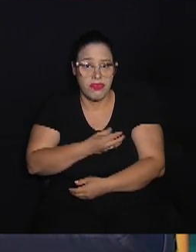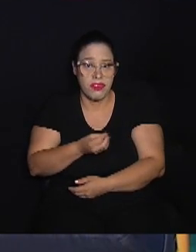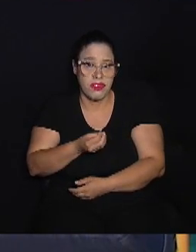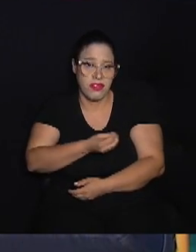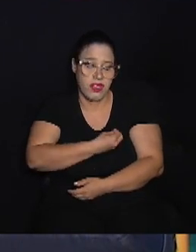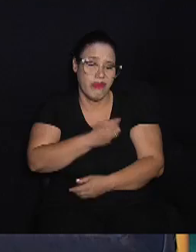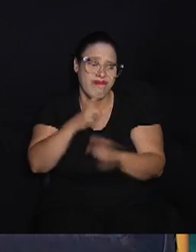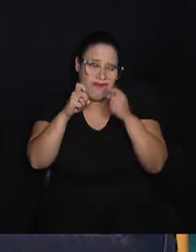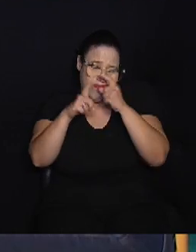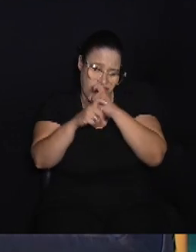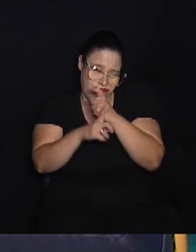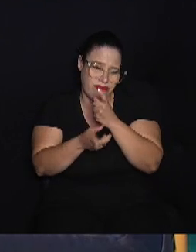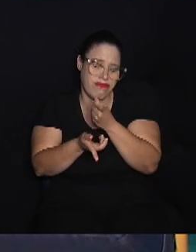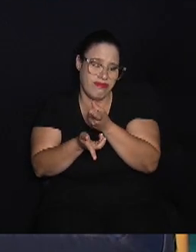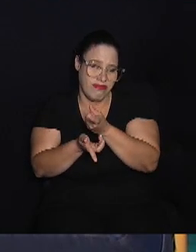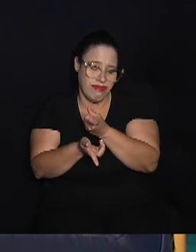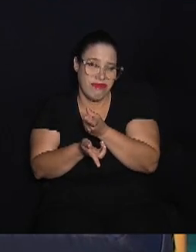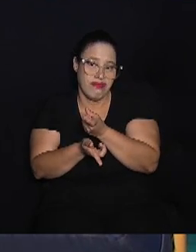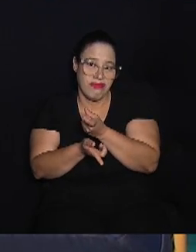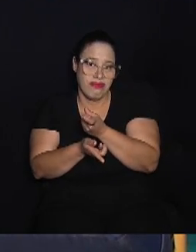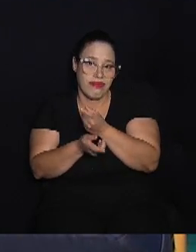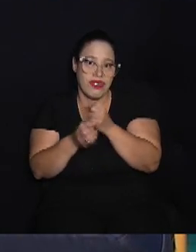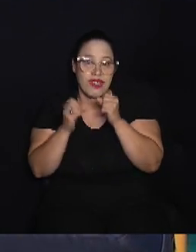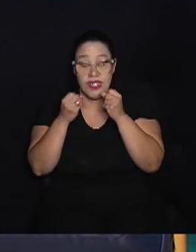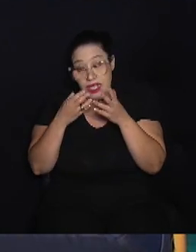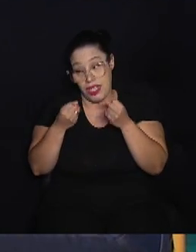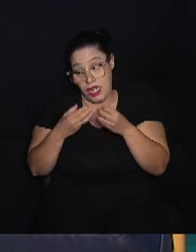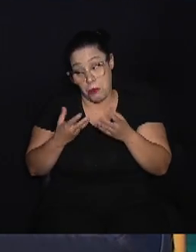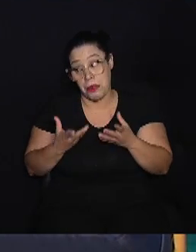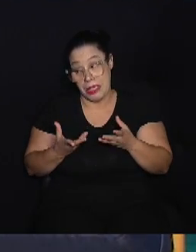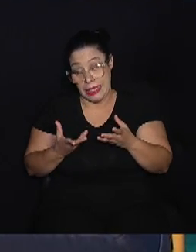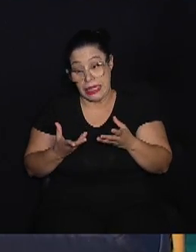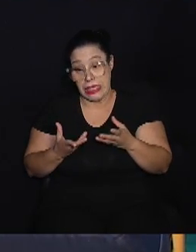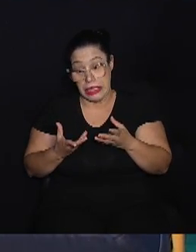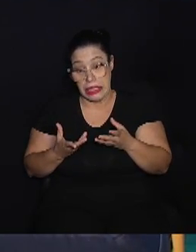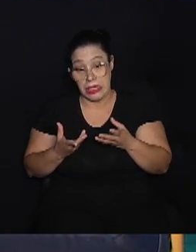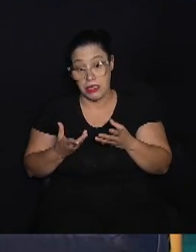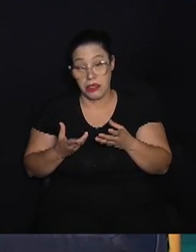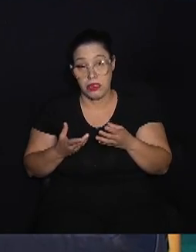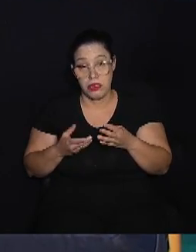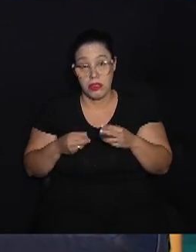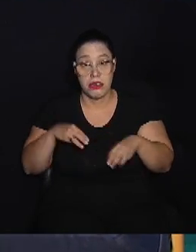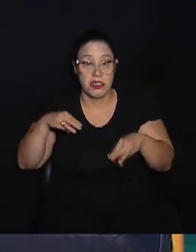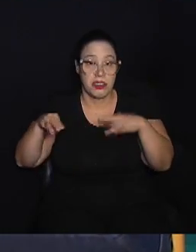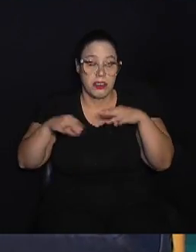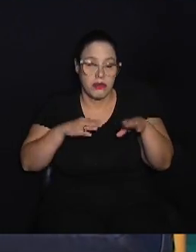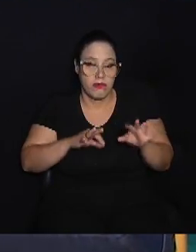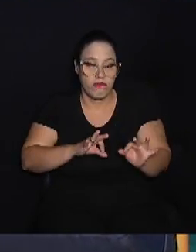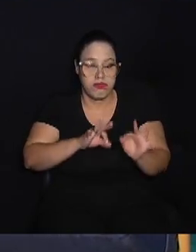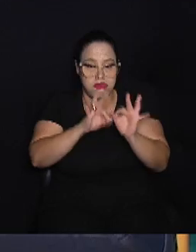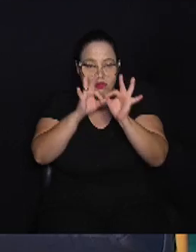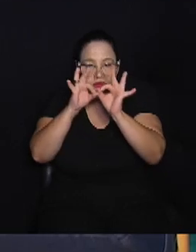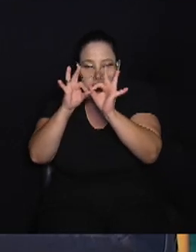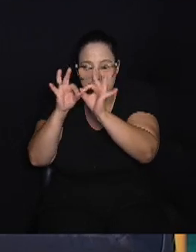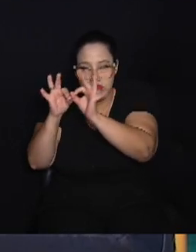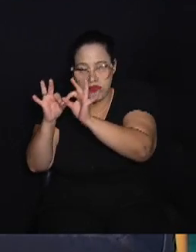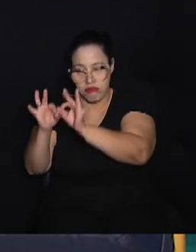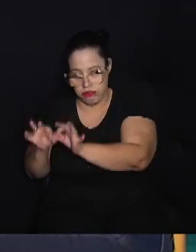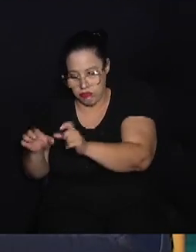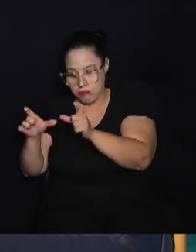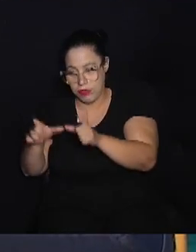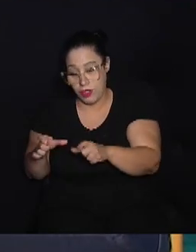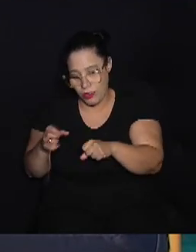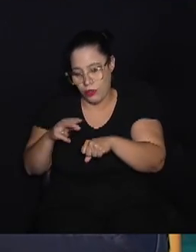muito complicada. E isso explica bastante coisa, né? E aí, o musical, ele acompanha a vida dessa pessoa